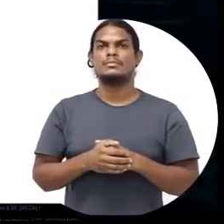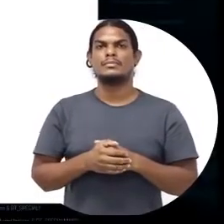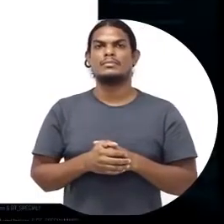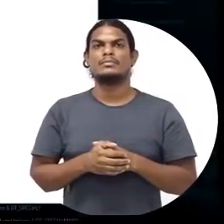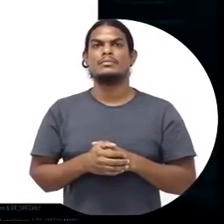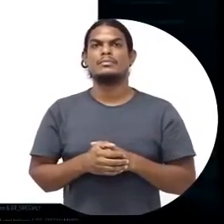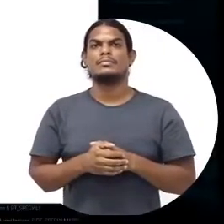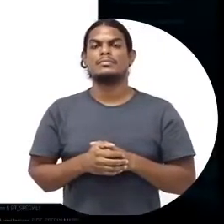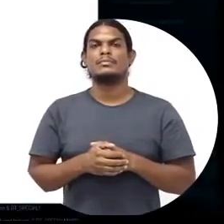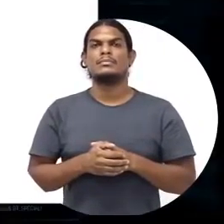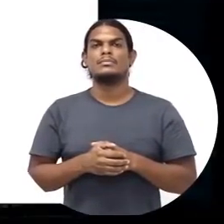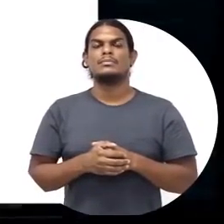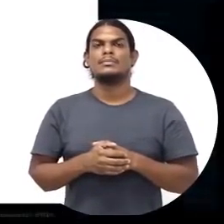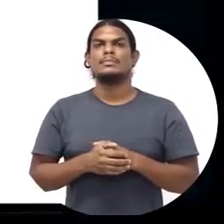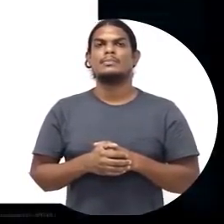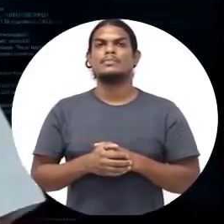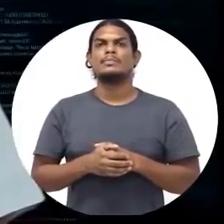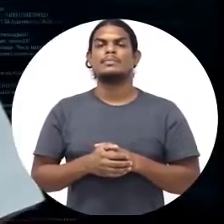anchor.